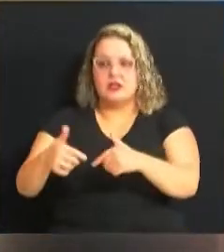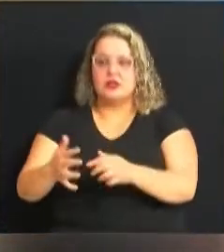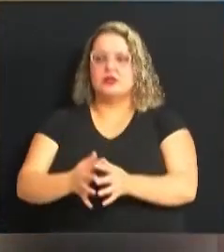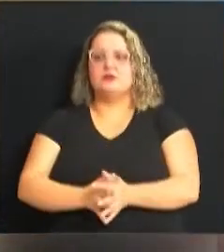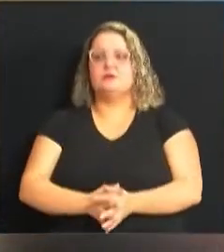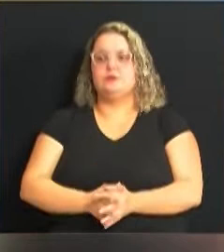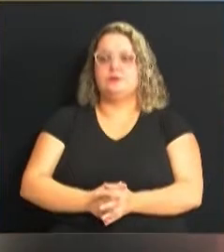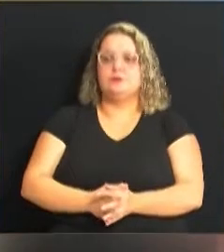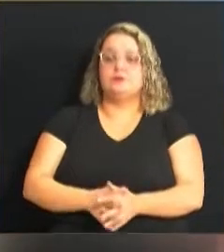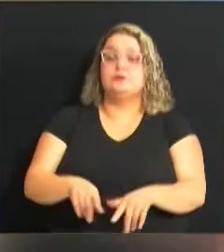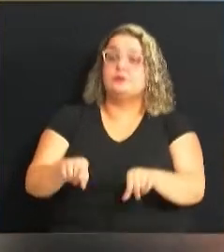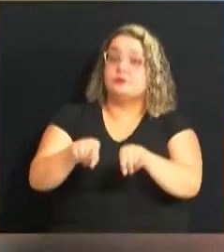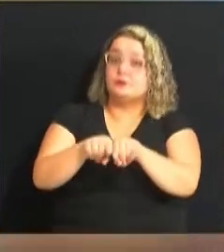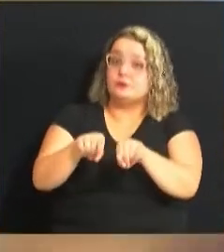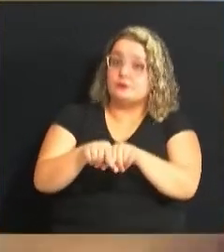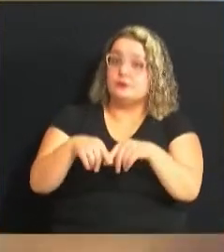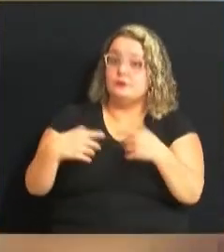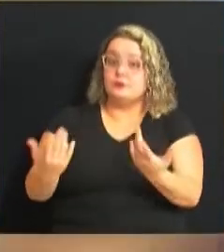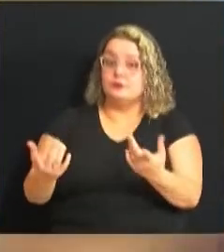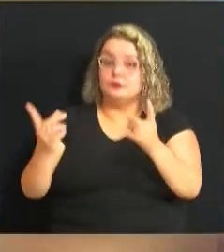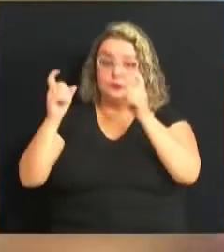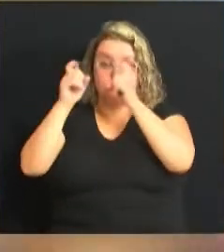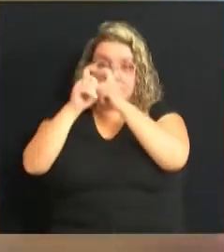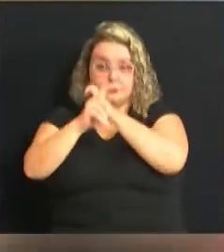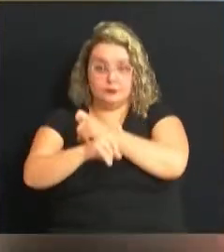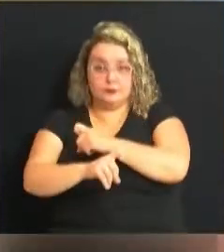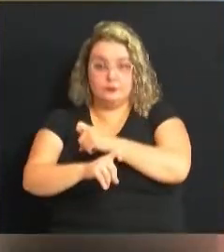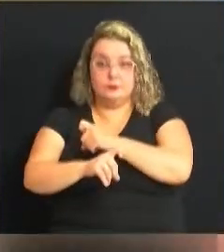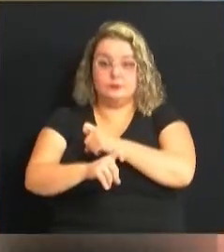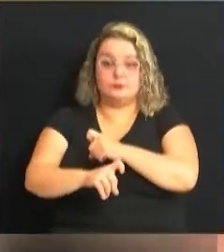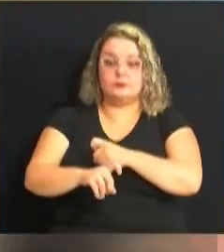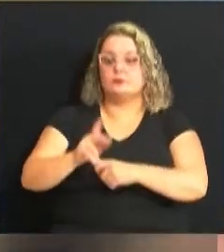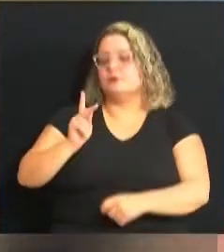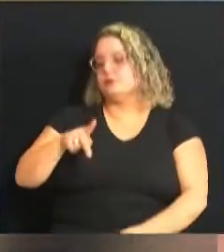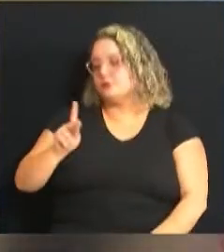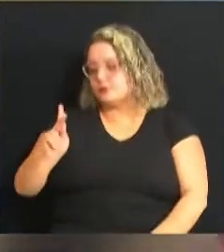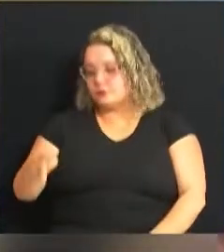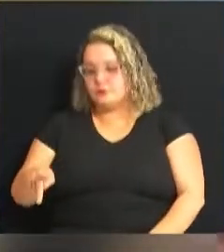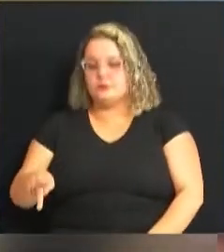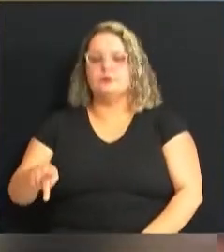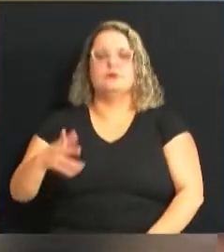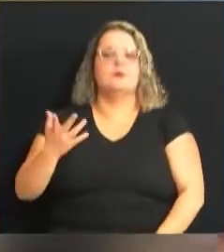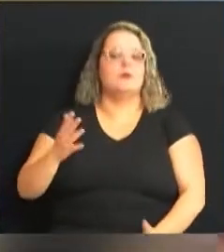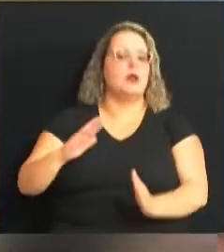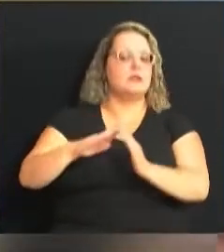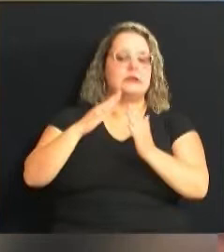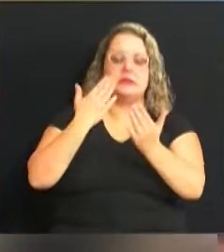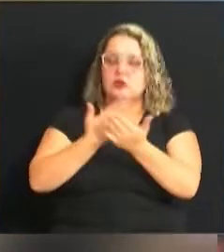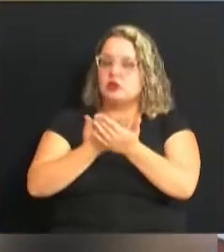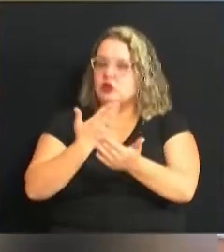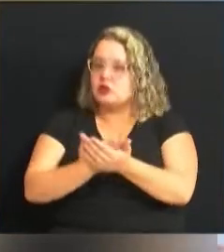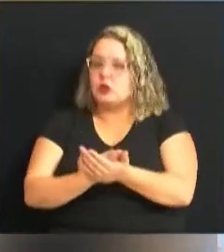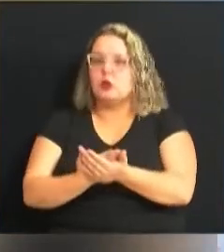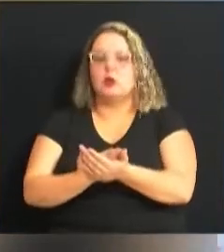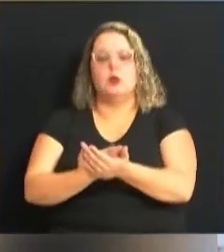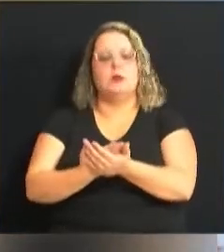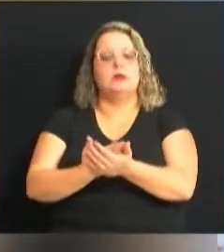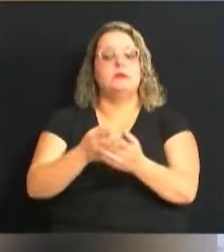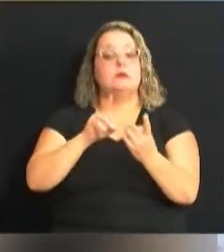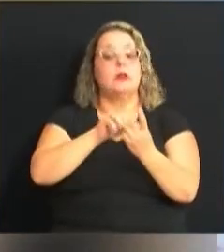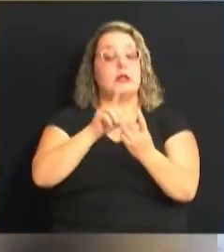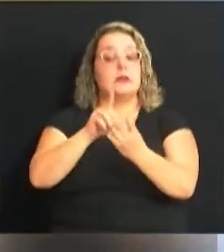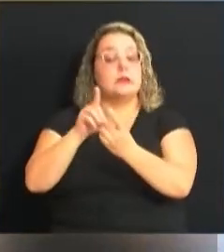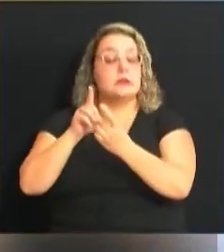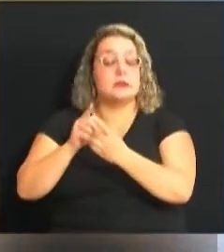trabalho, e também a dificuldade dos educadores, dos professores, das escolas, né, para atender